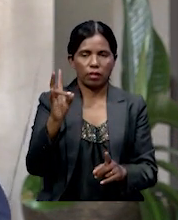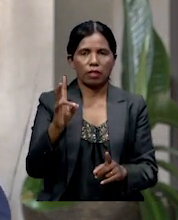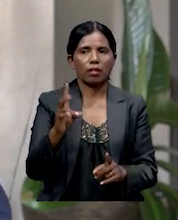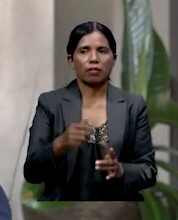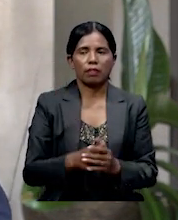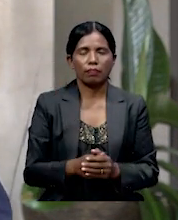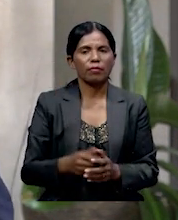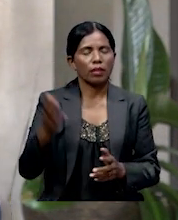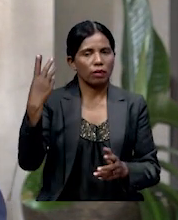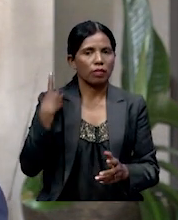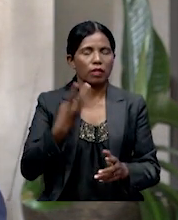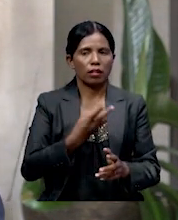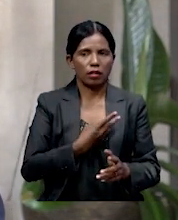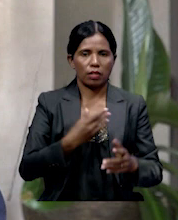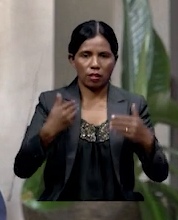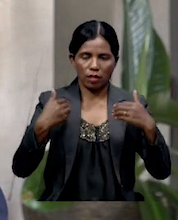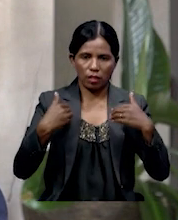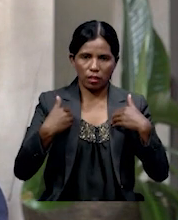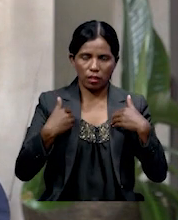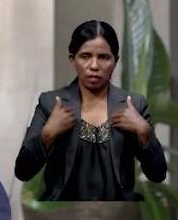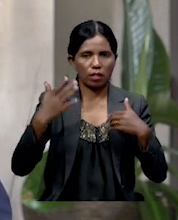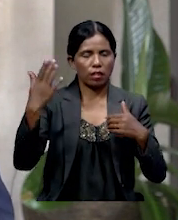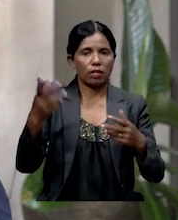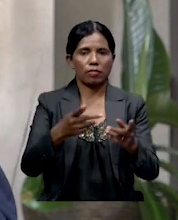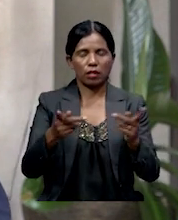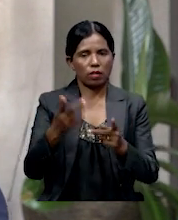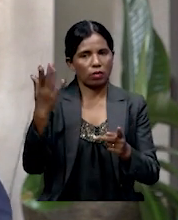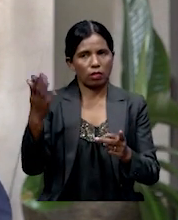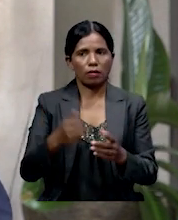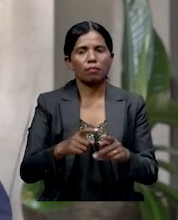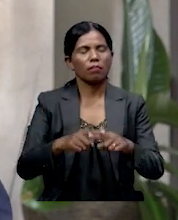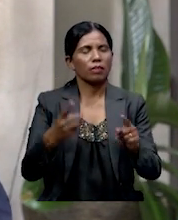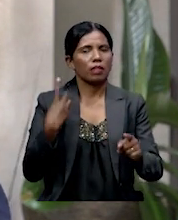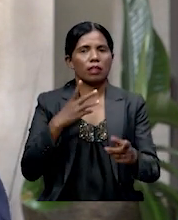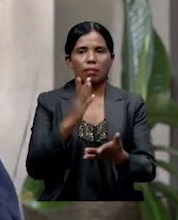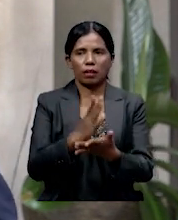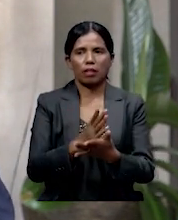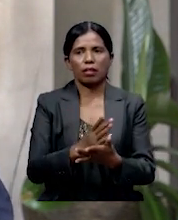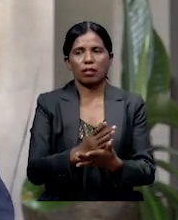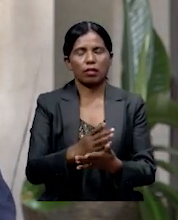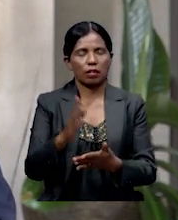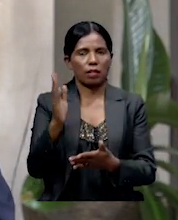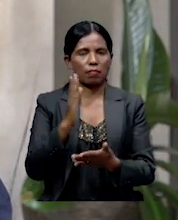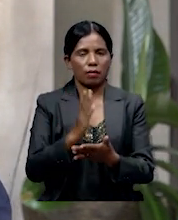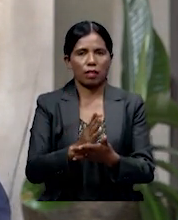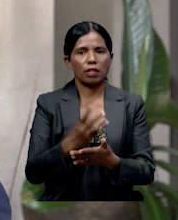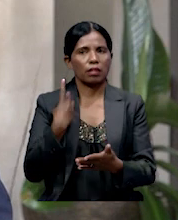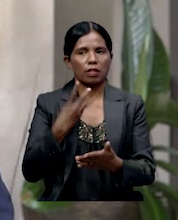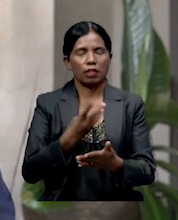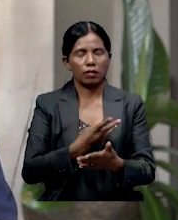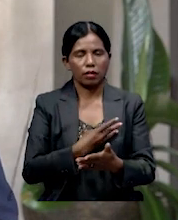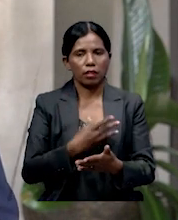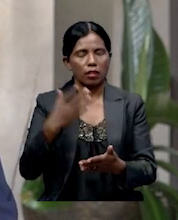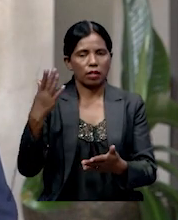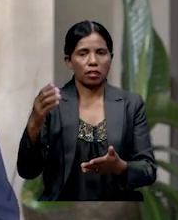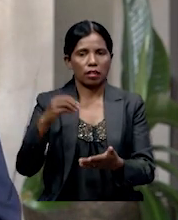missão diplomática e a nação ruana, mas bem, está cancela. Cancela a missão diplomática e